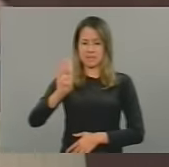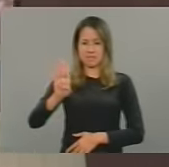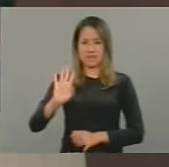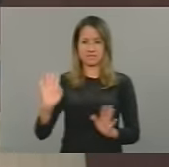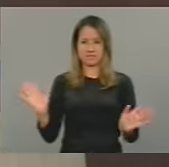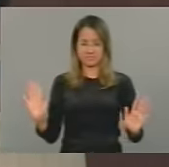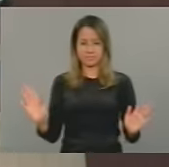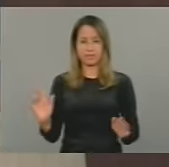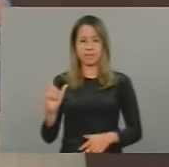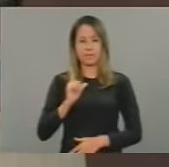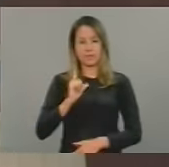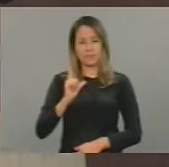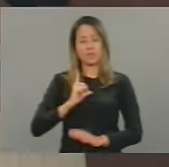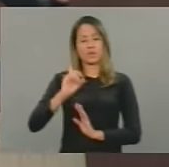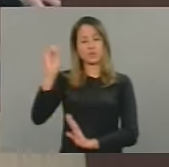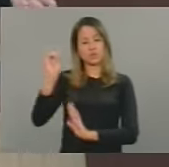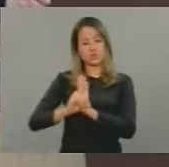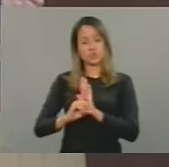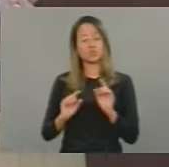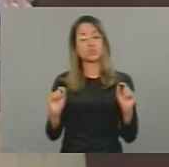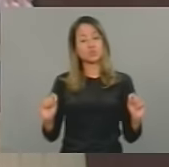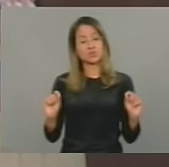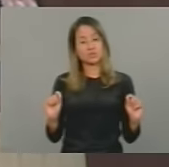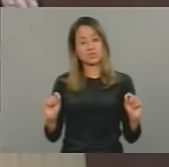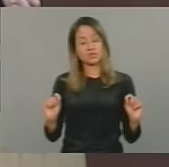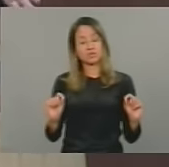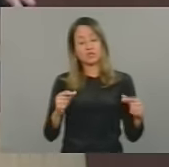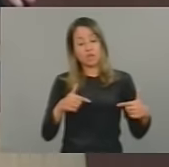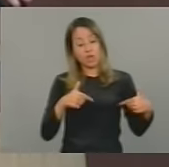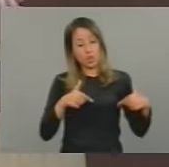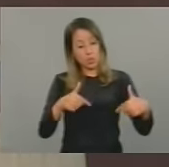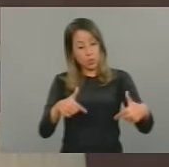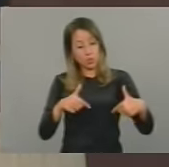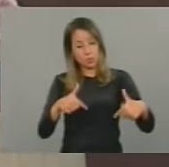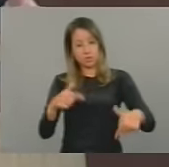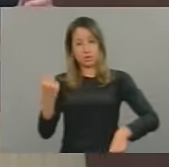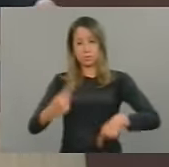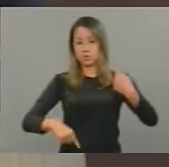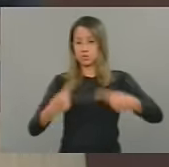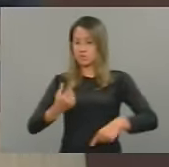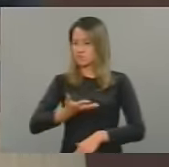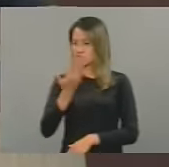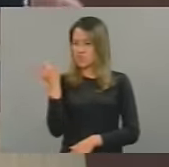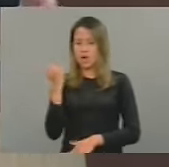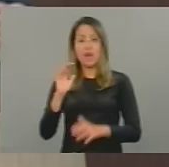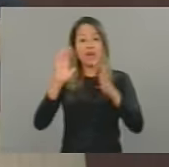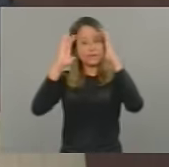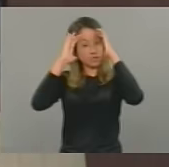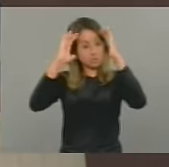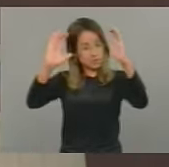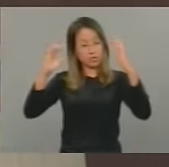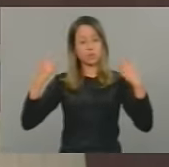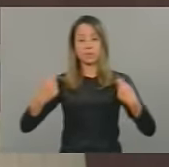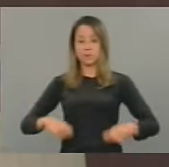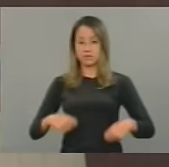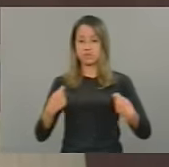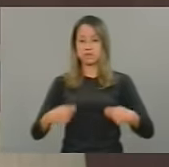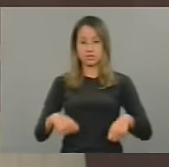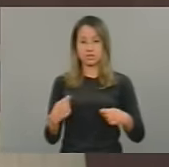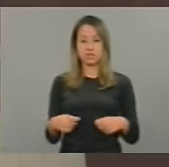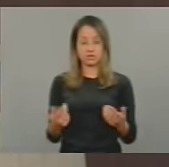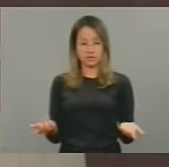direito sê-lo, mas que faça a batalha política com respeito, inclusive, que deve ser